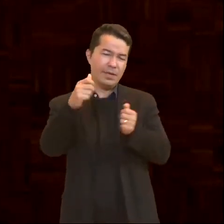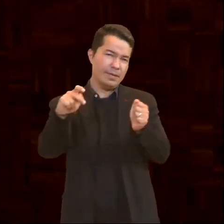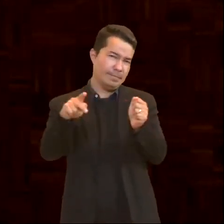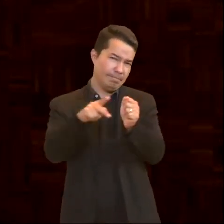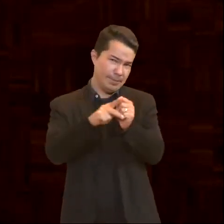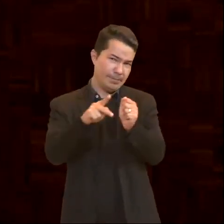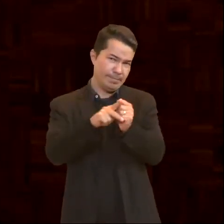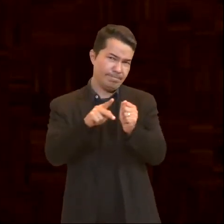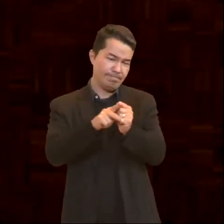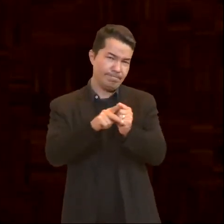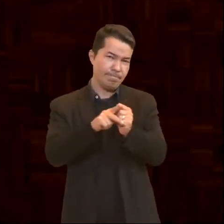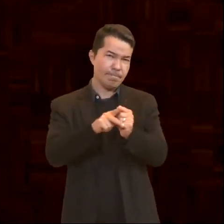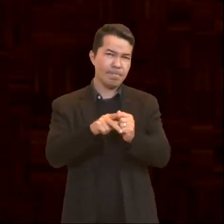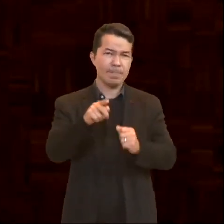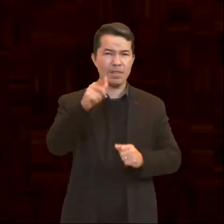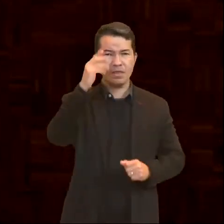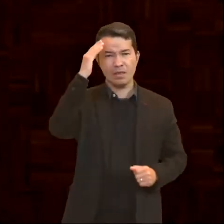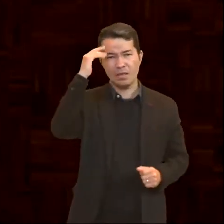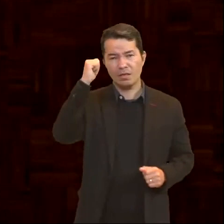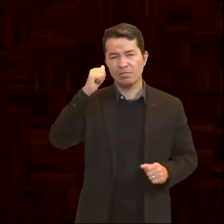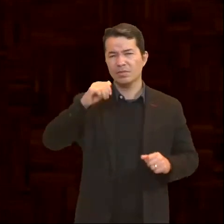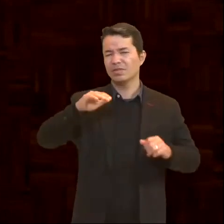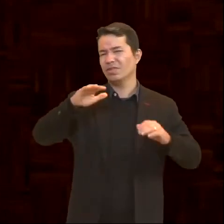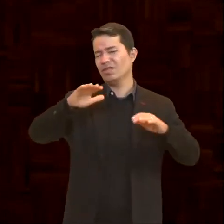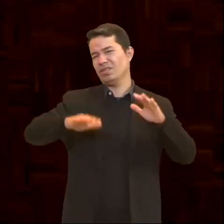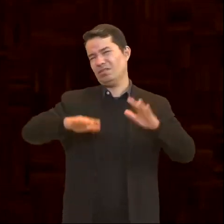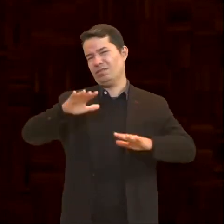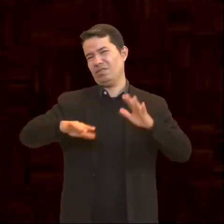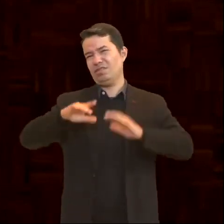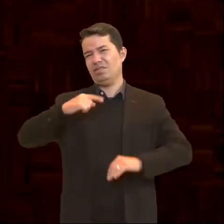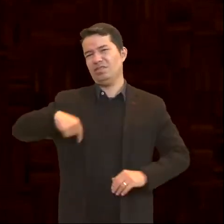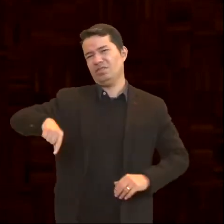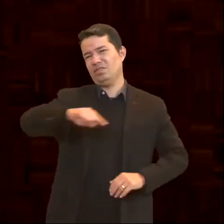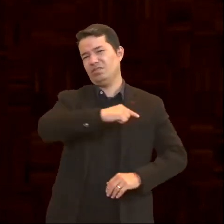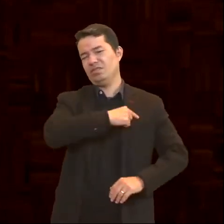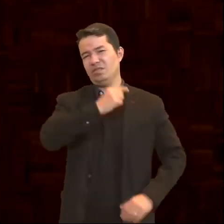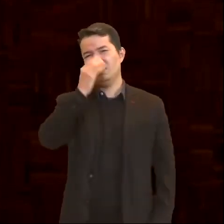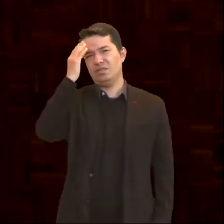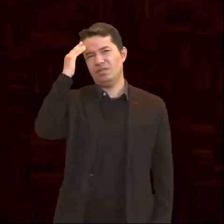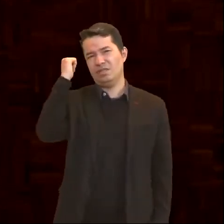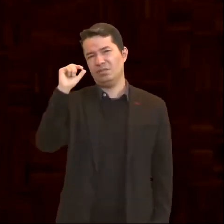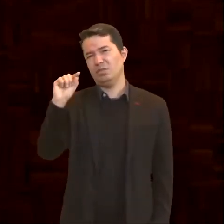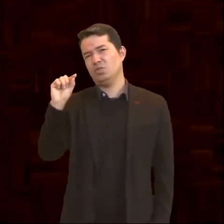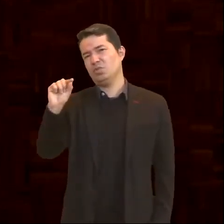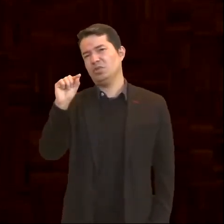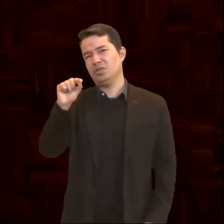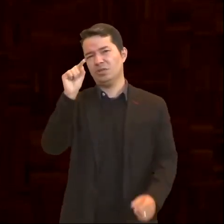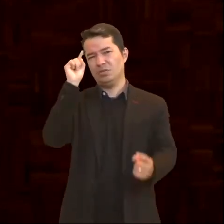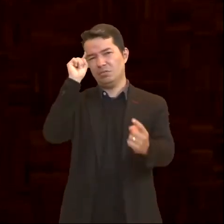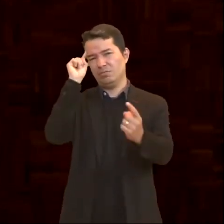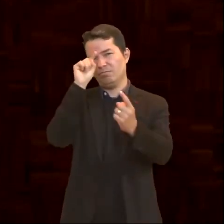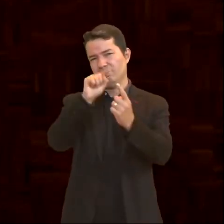vezes nós sabemos qual é a nossa missão. Deus já falou.